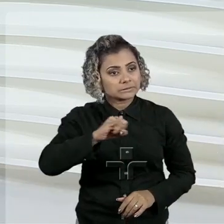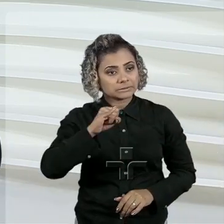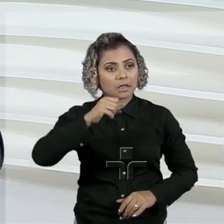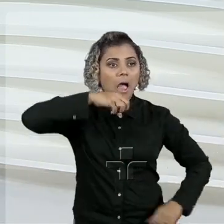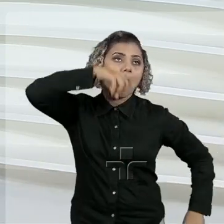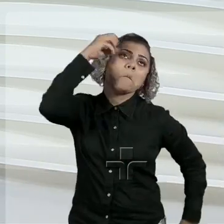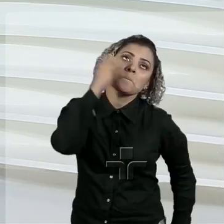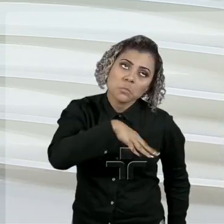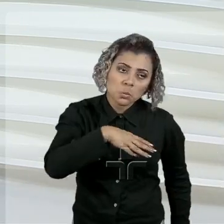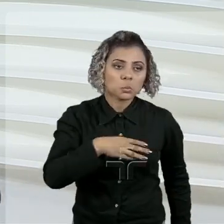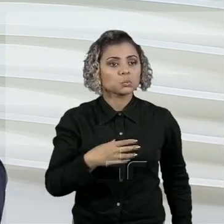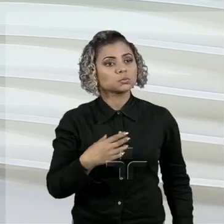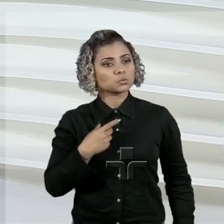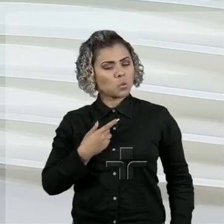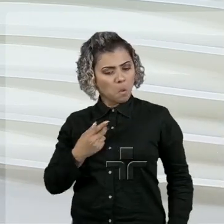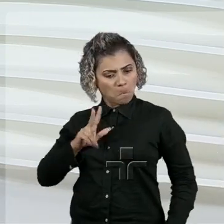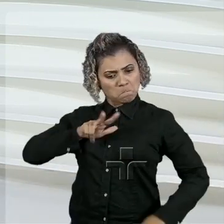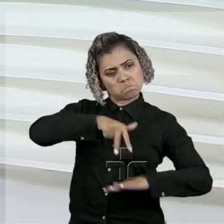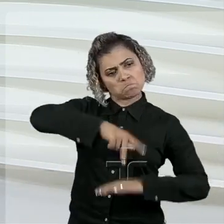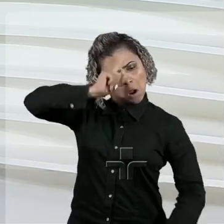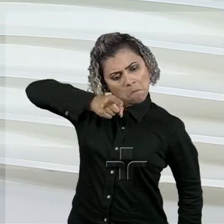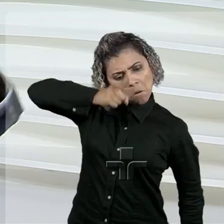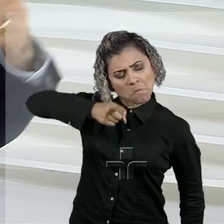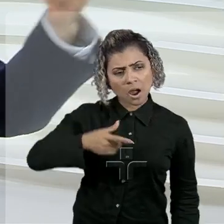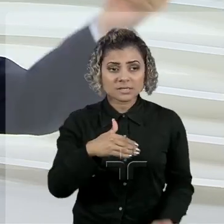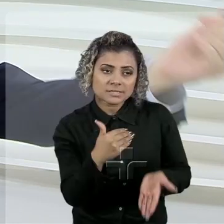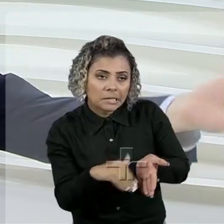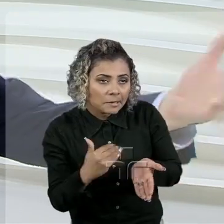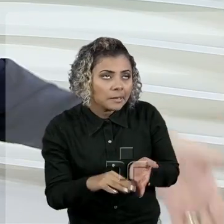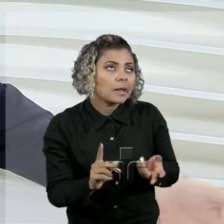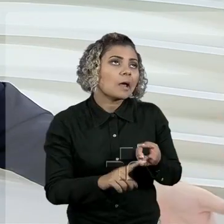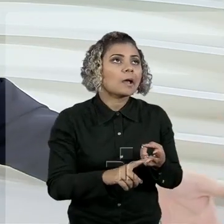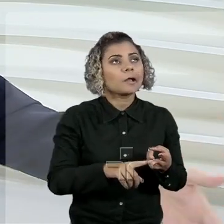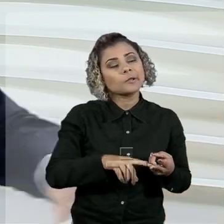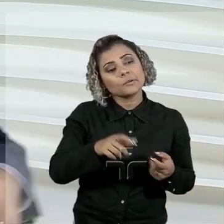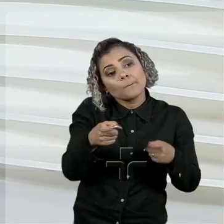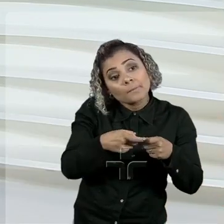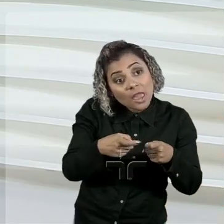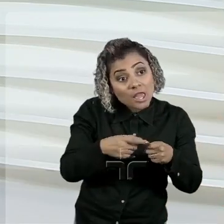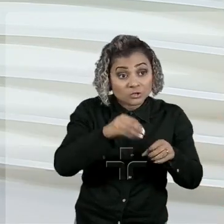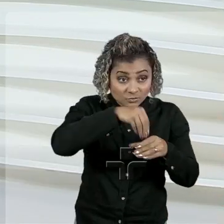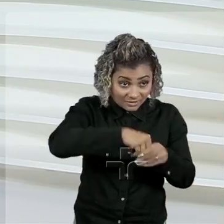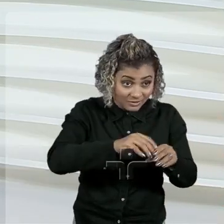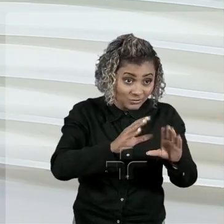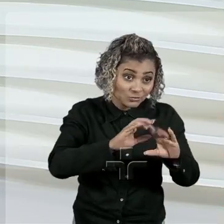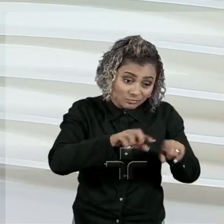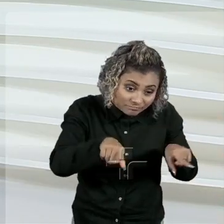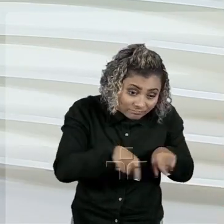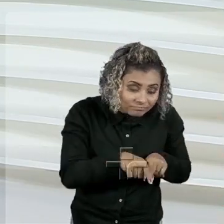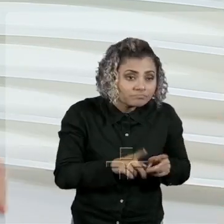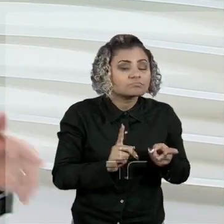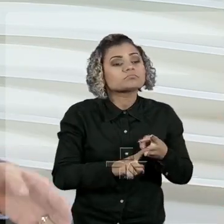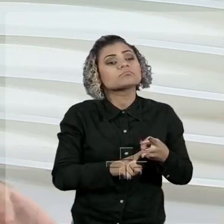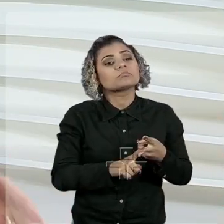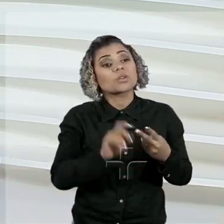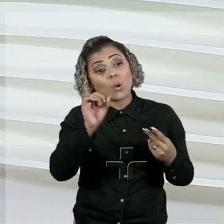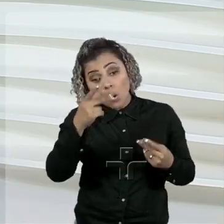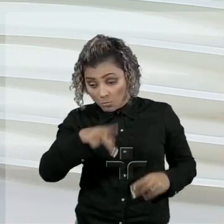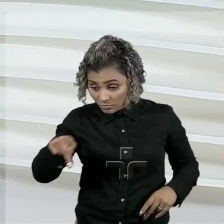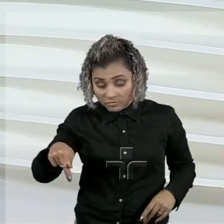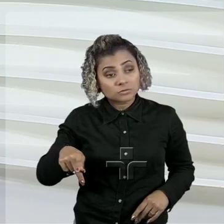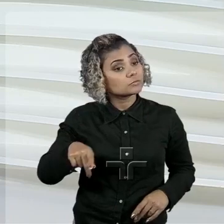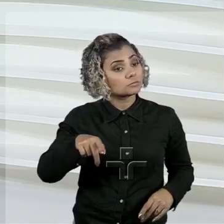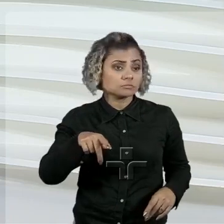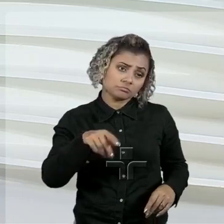abusar da sua posição, seja como secretário, seja como um médico dentro de um consultório ou um professor mesmo, é lógico, a